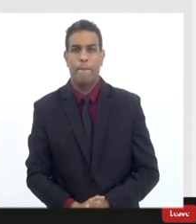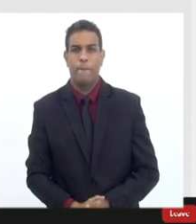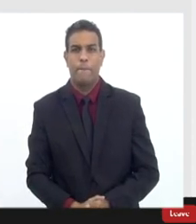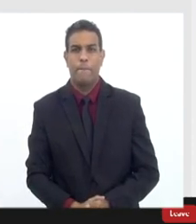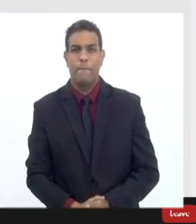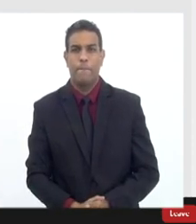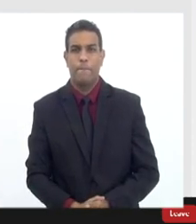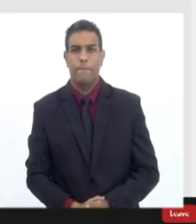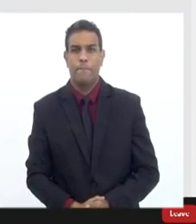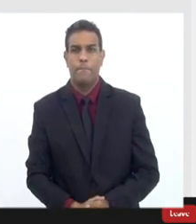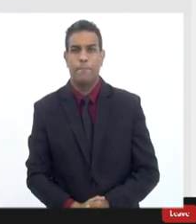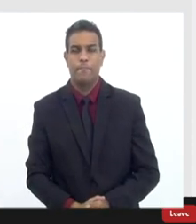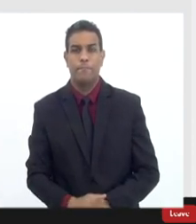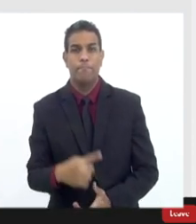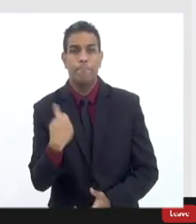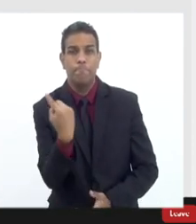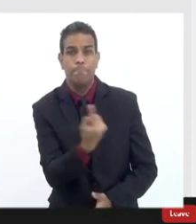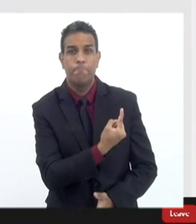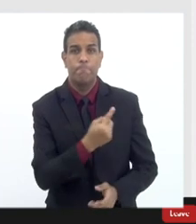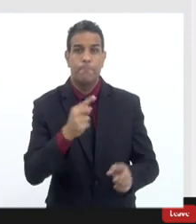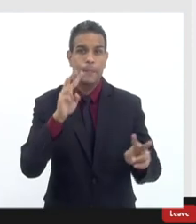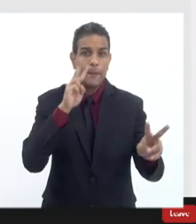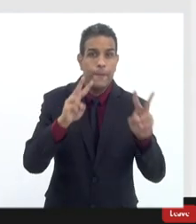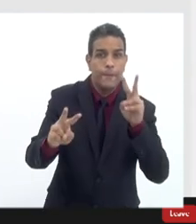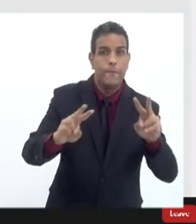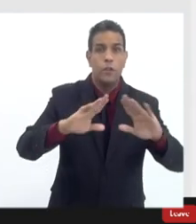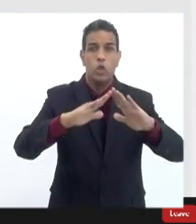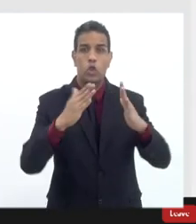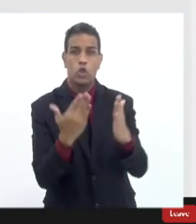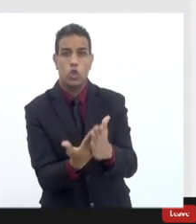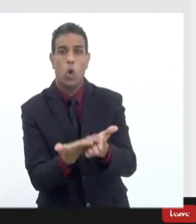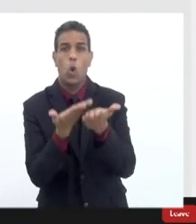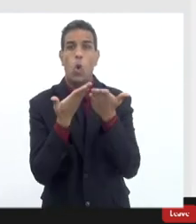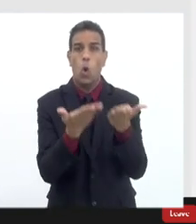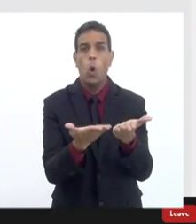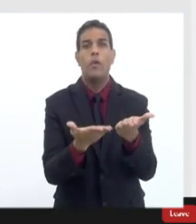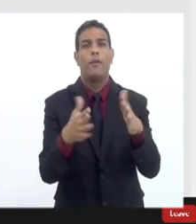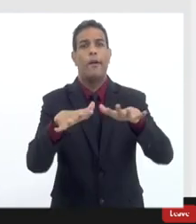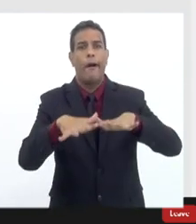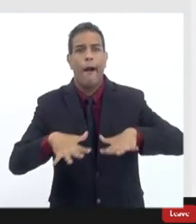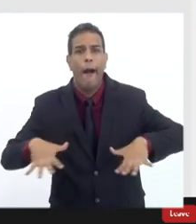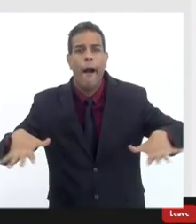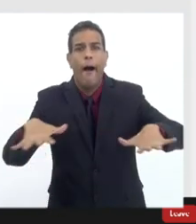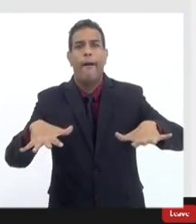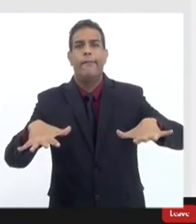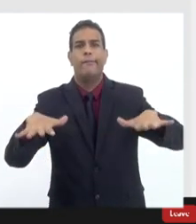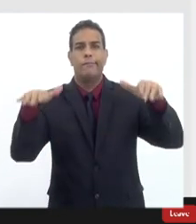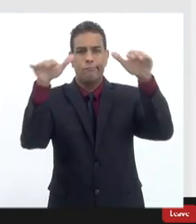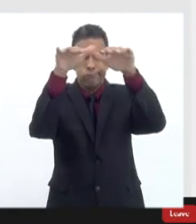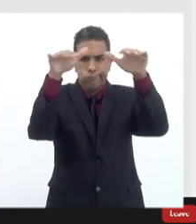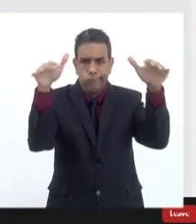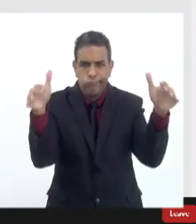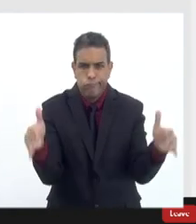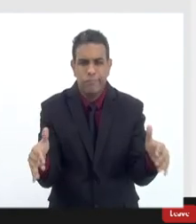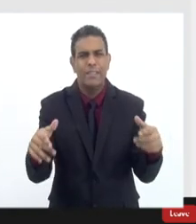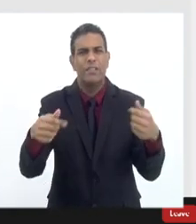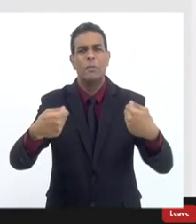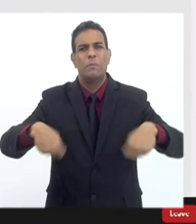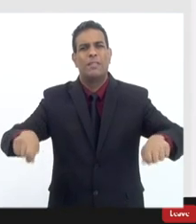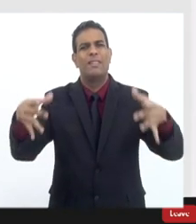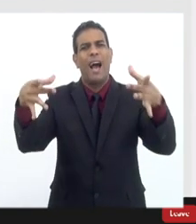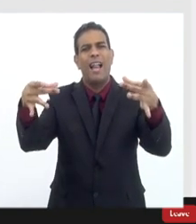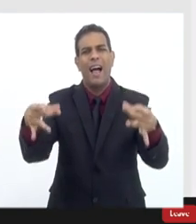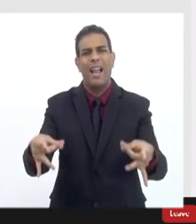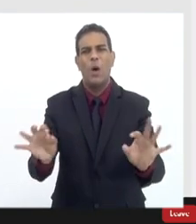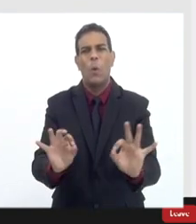A gente viu, né, que a maior parte das escolas possui pátio coberto, uma parcela não possui, mas nós não vamos detalhar isso